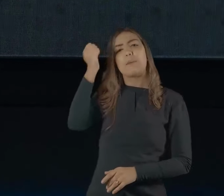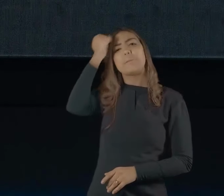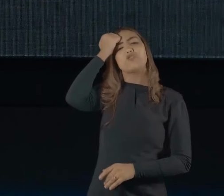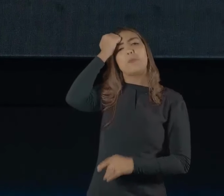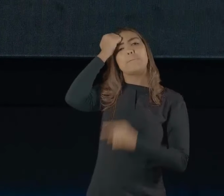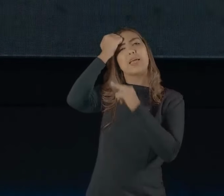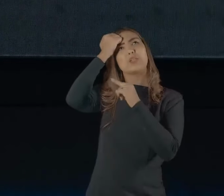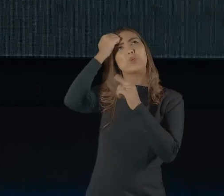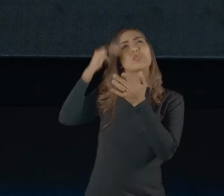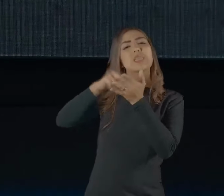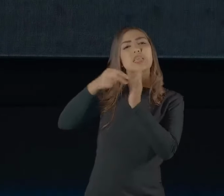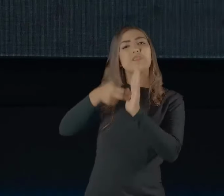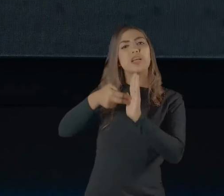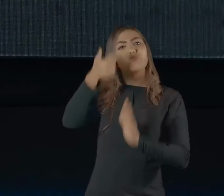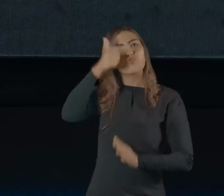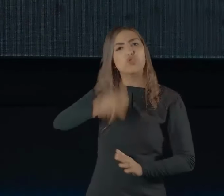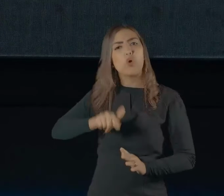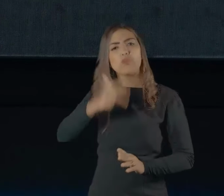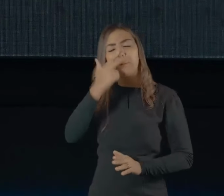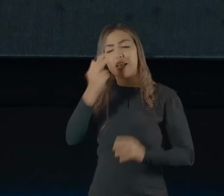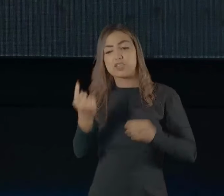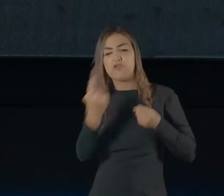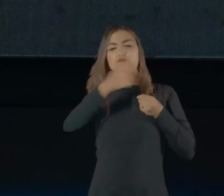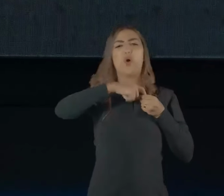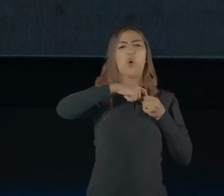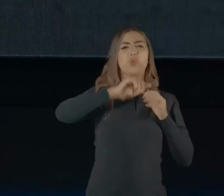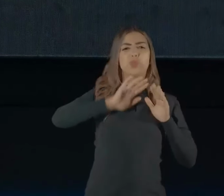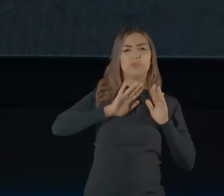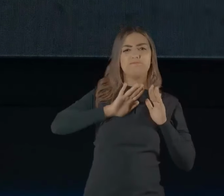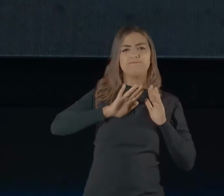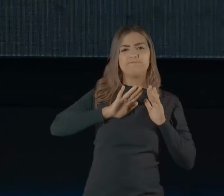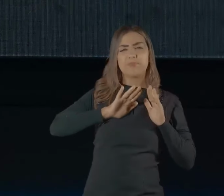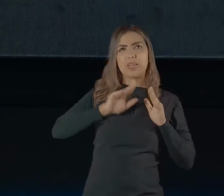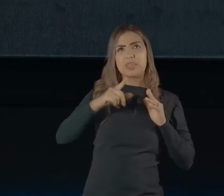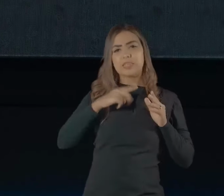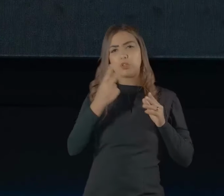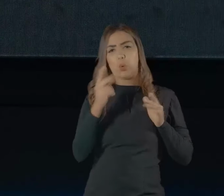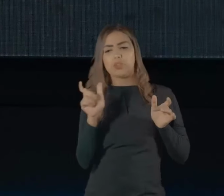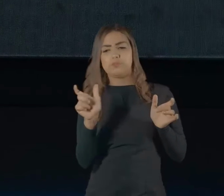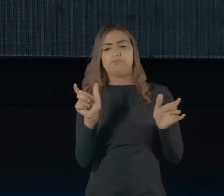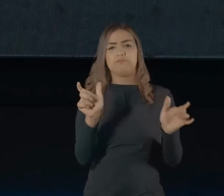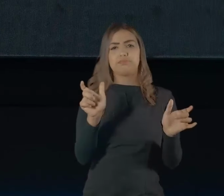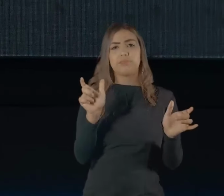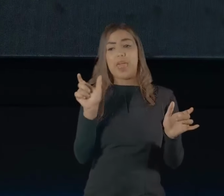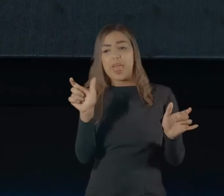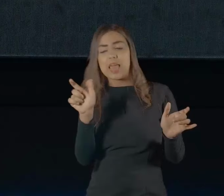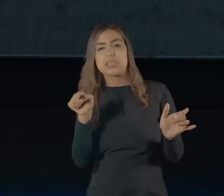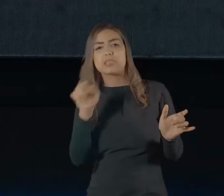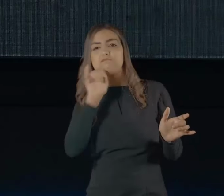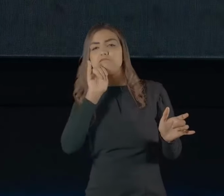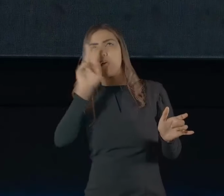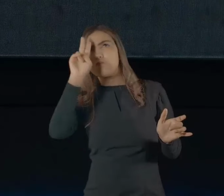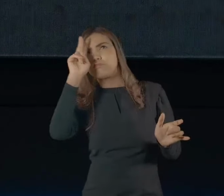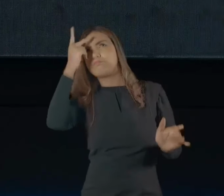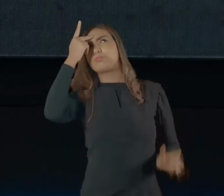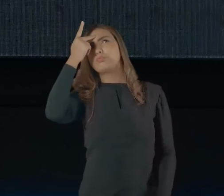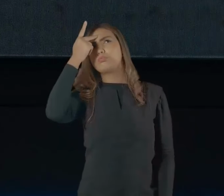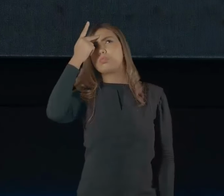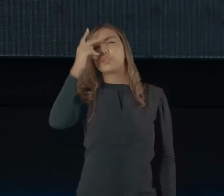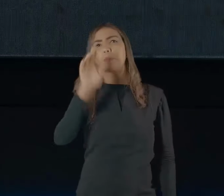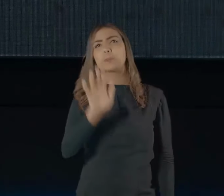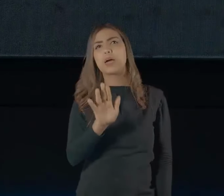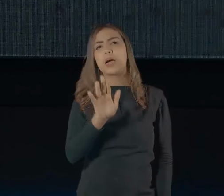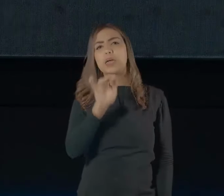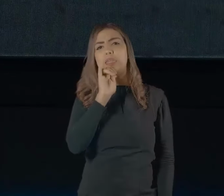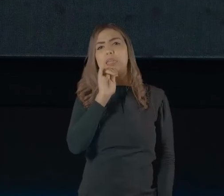lei. Por quê? Porque metanoia, mudança de mente, o indivíduo, se ele, por exemplo, é cristão e